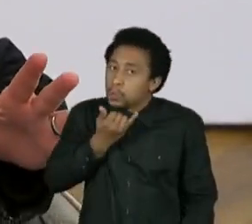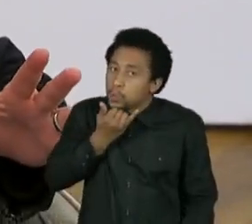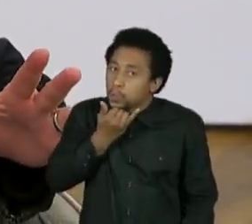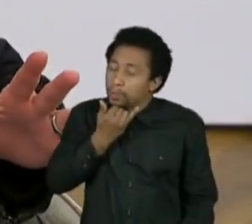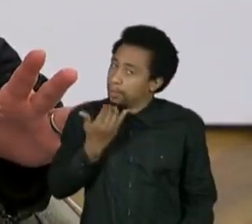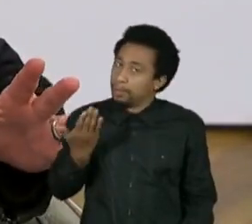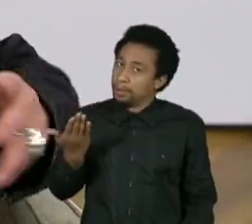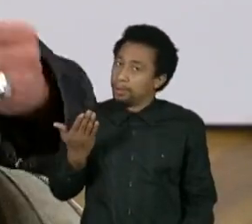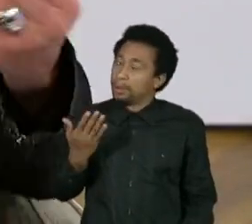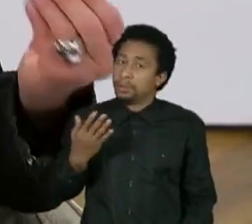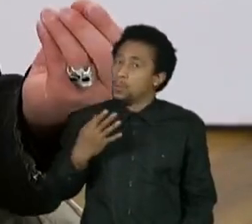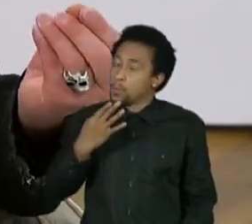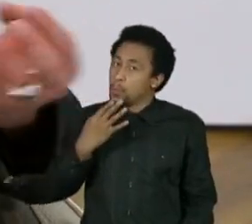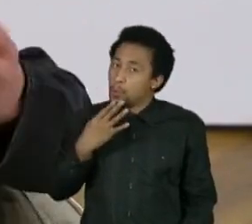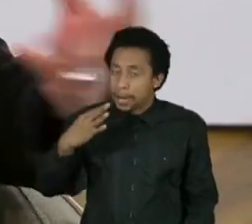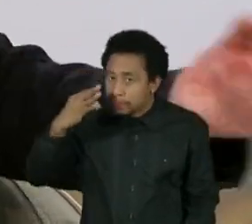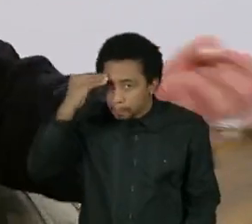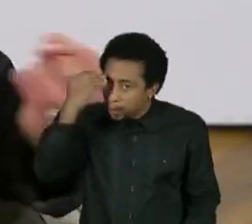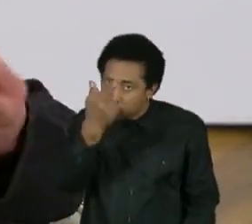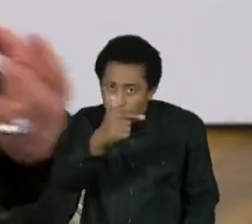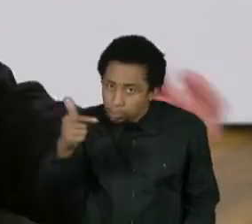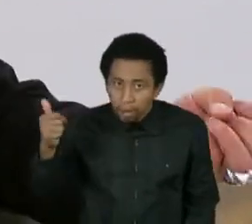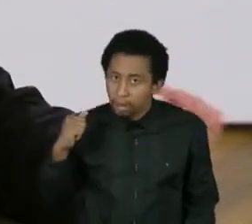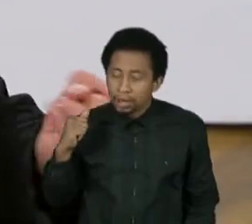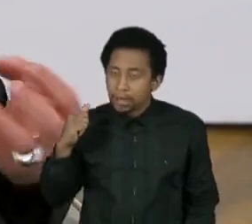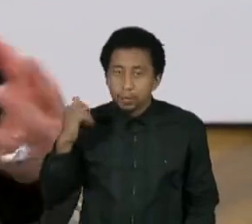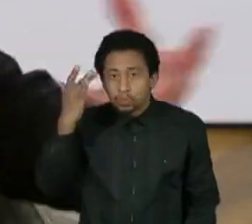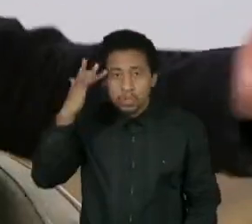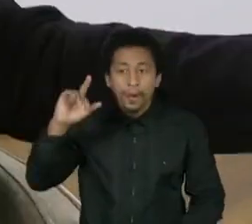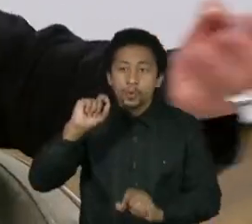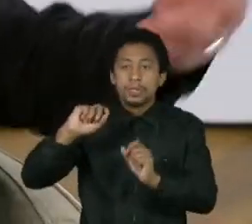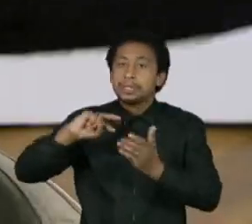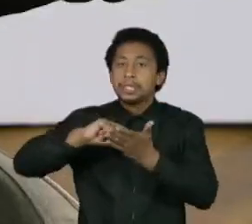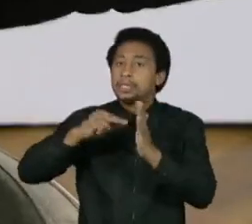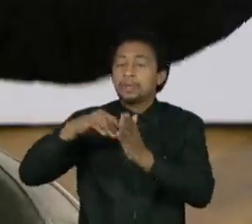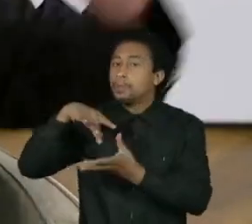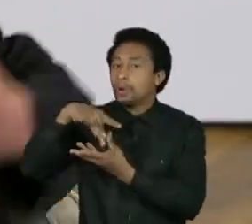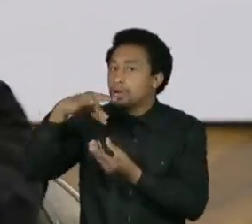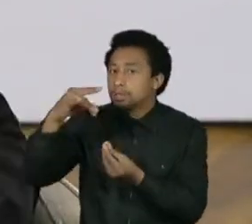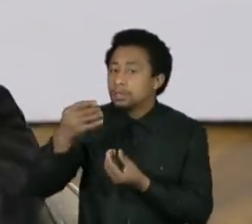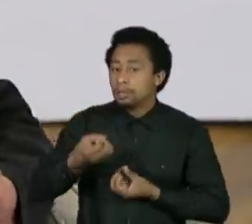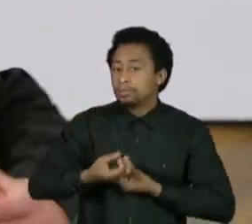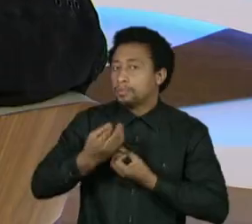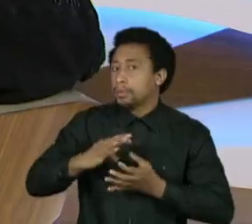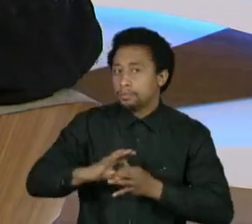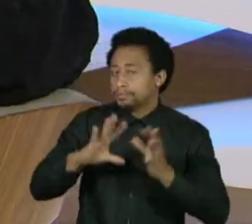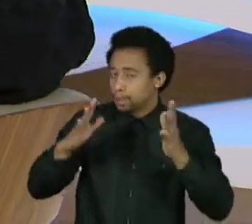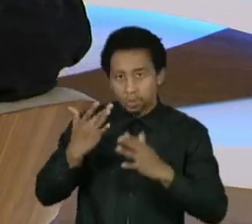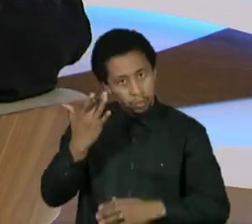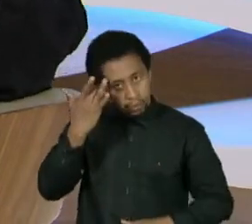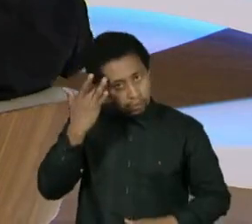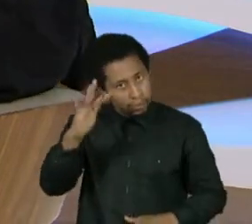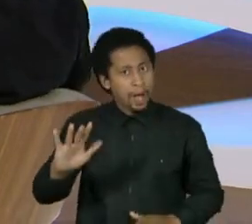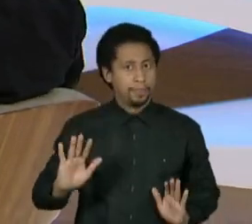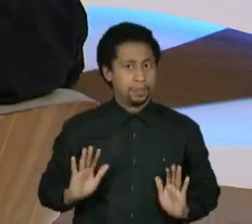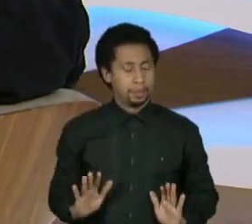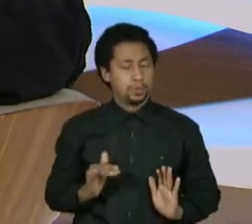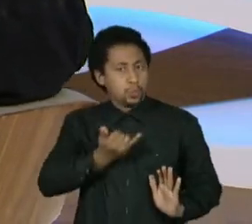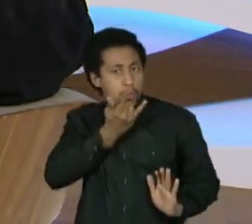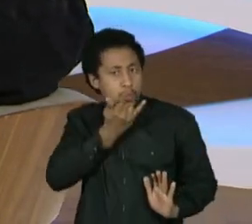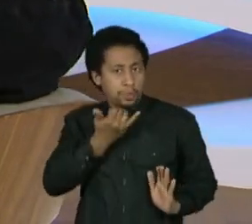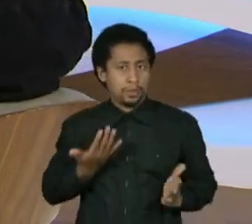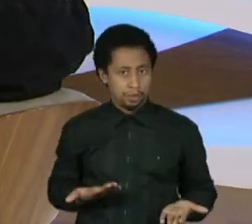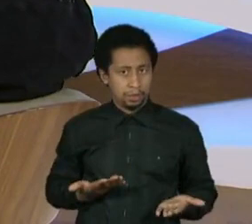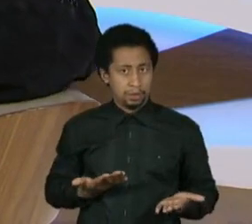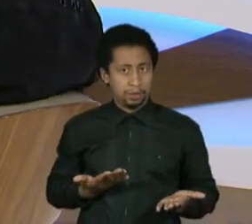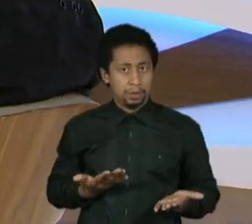conhecimento e falta de entendimento do que é democracia, do que é a liberdade de expressão e do que esses caras estão fazendo. Aí, beleza. Então, pela